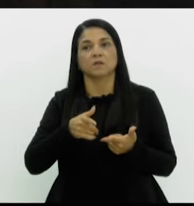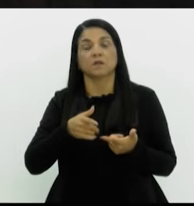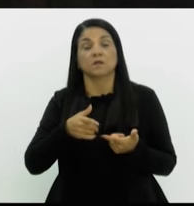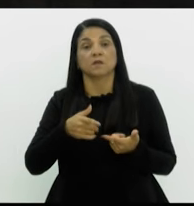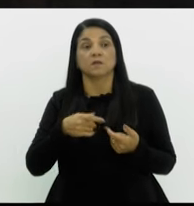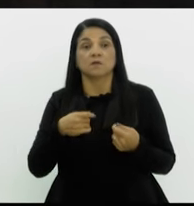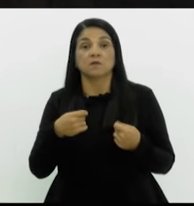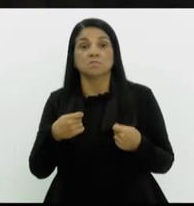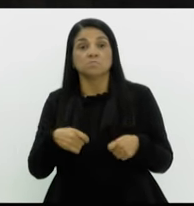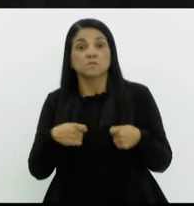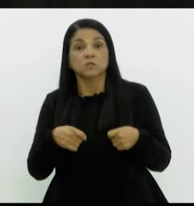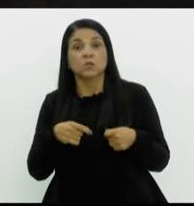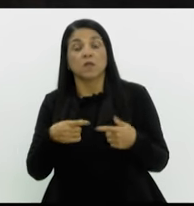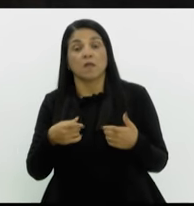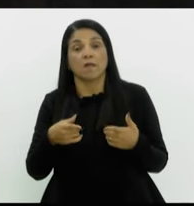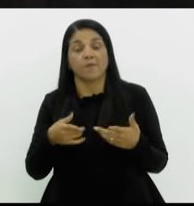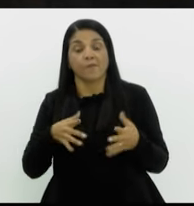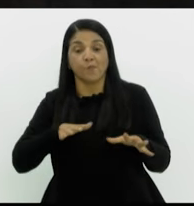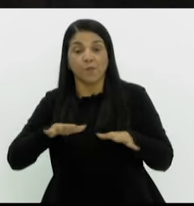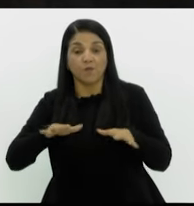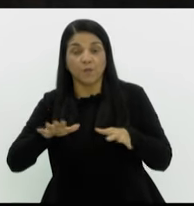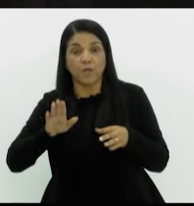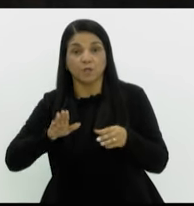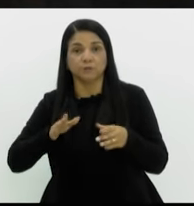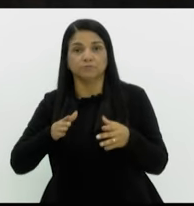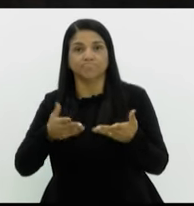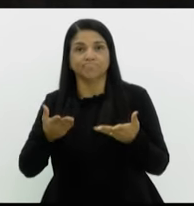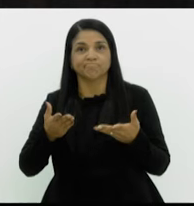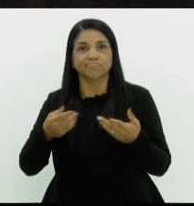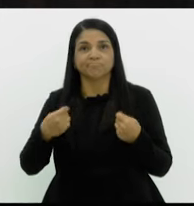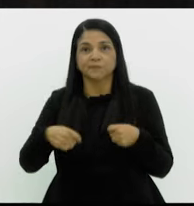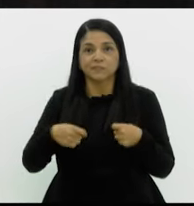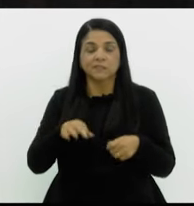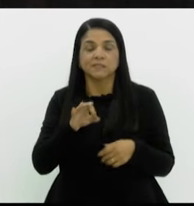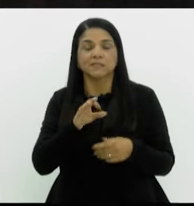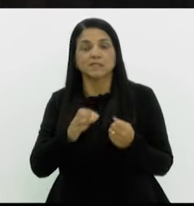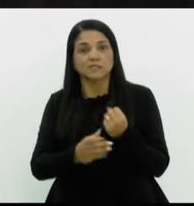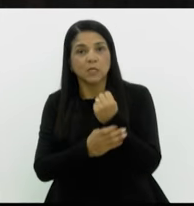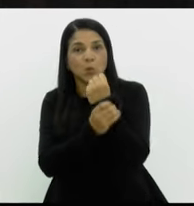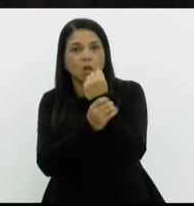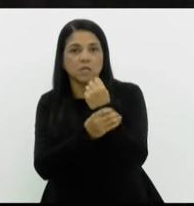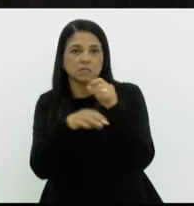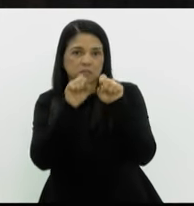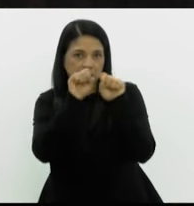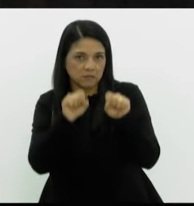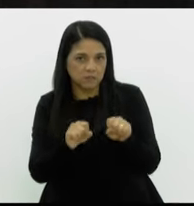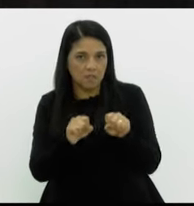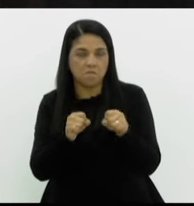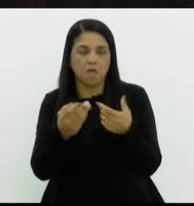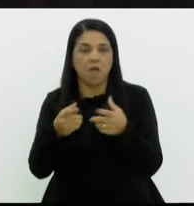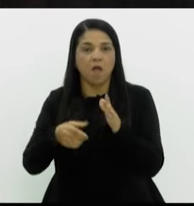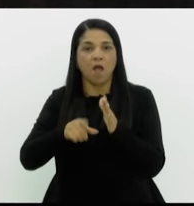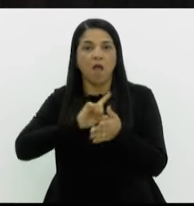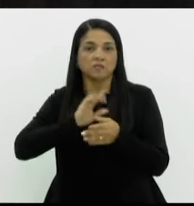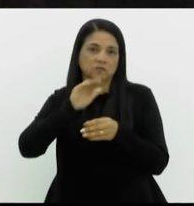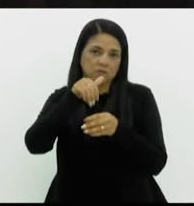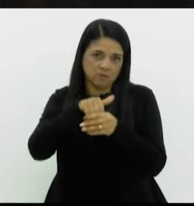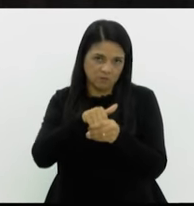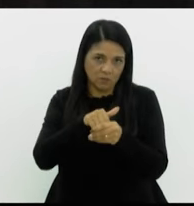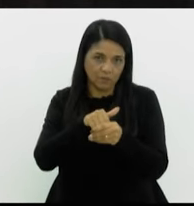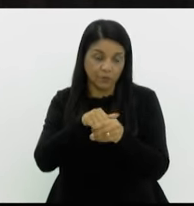em relação à votação, né, e todo o esquema de segurança que isso precisa.